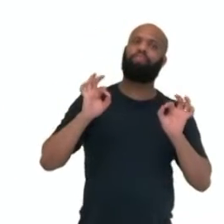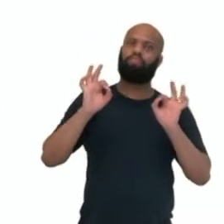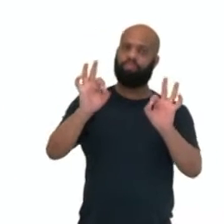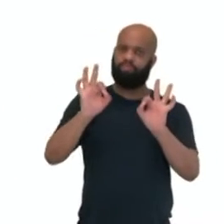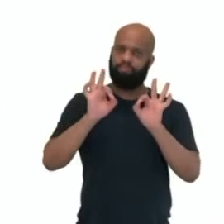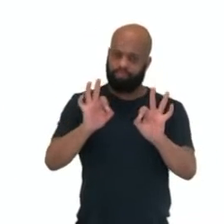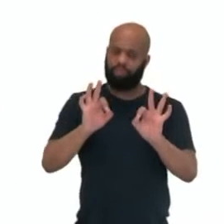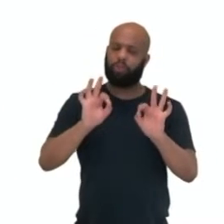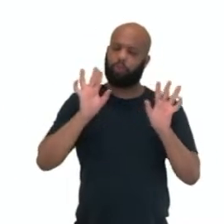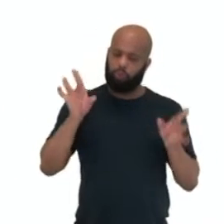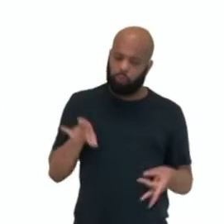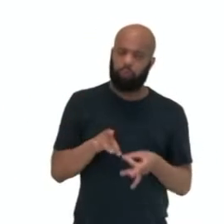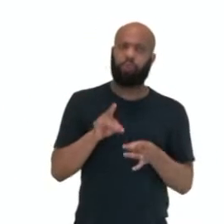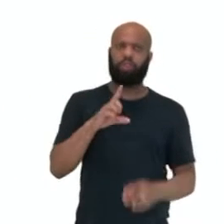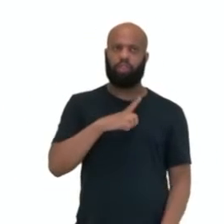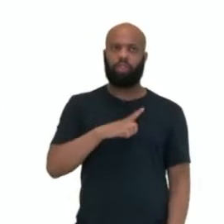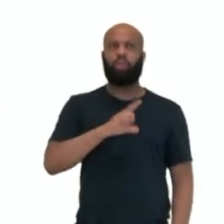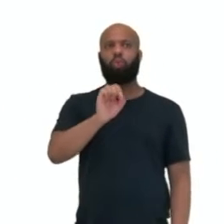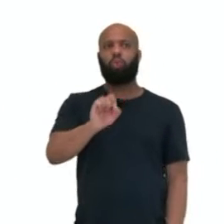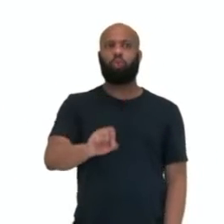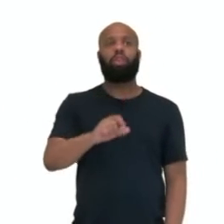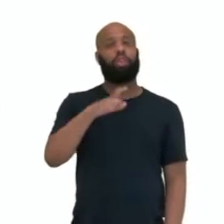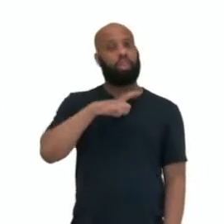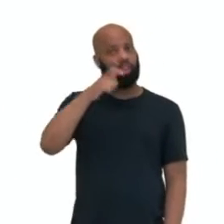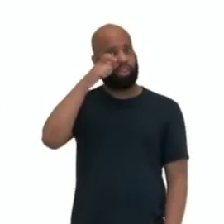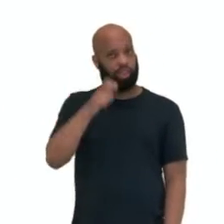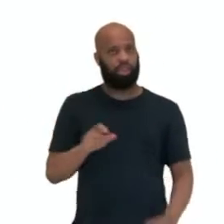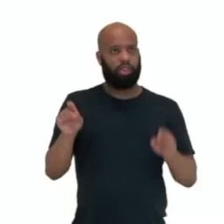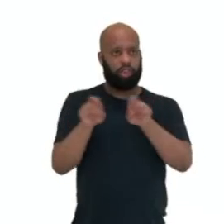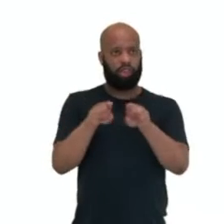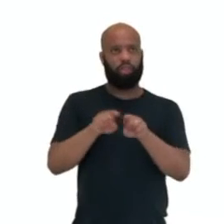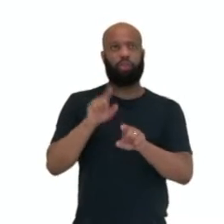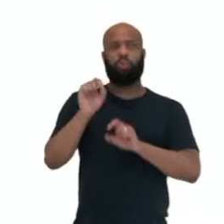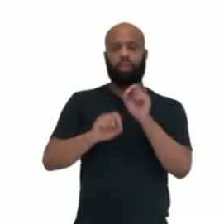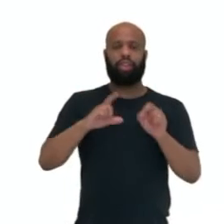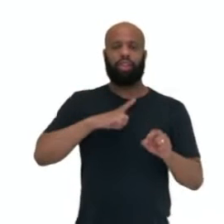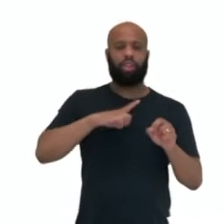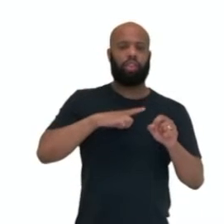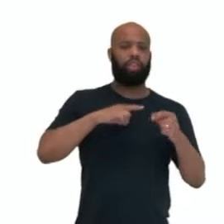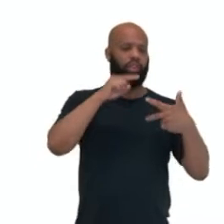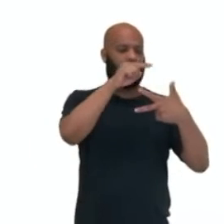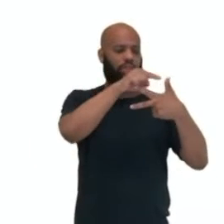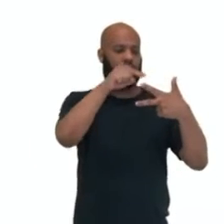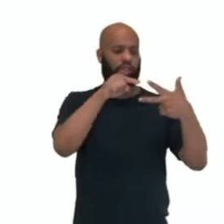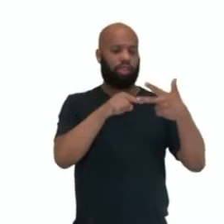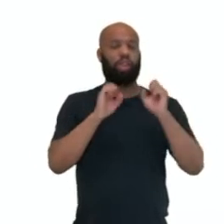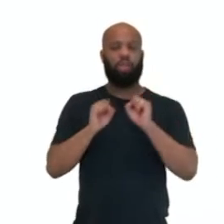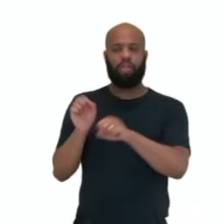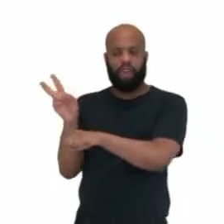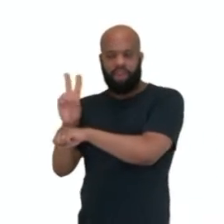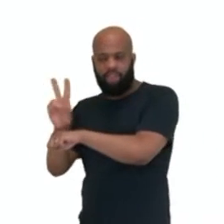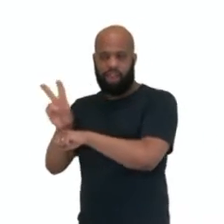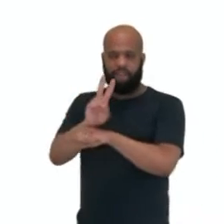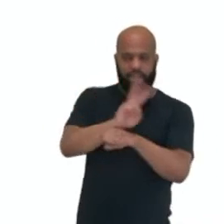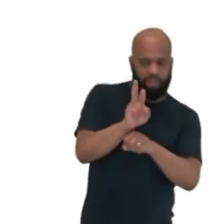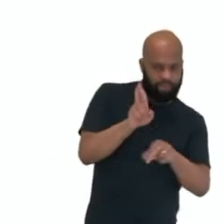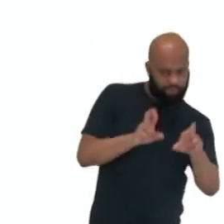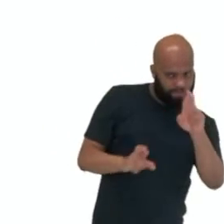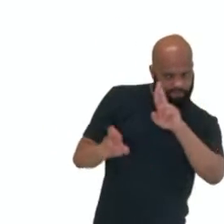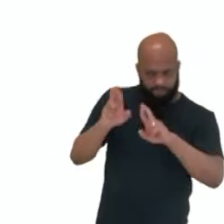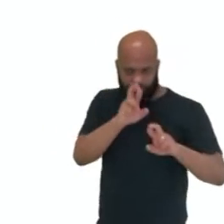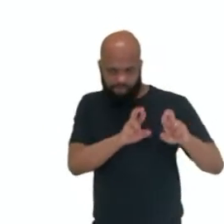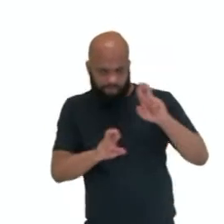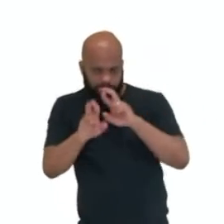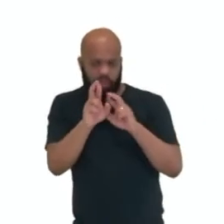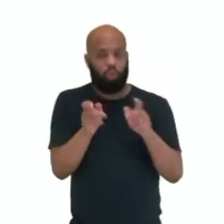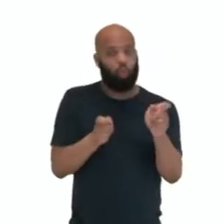muito específica. E o mais interessante é que um poder pode fiscalizar e controlar